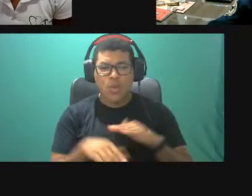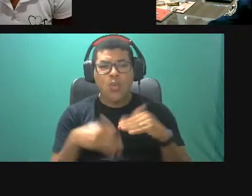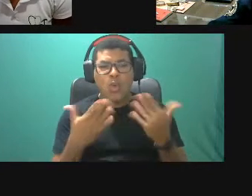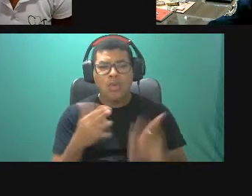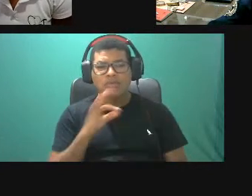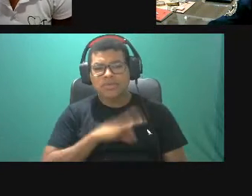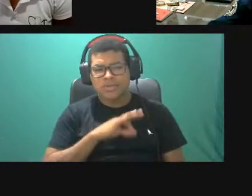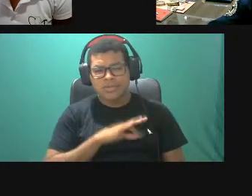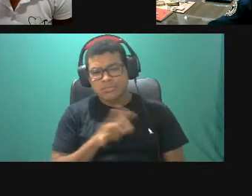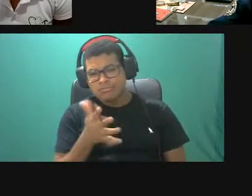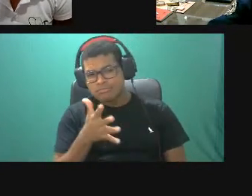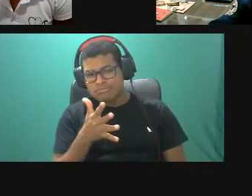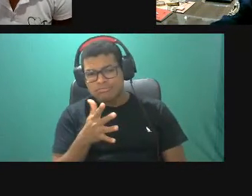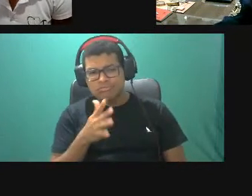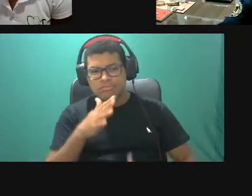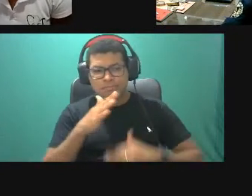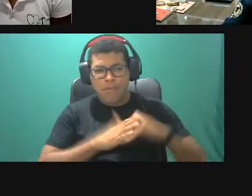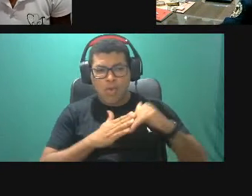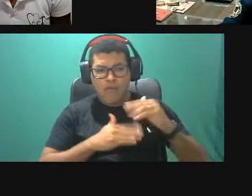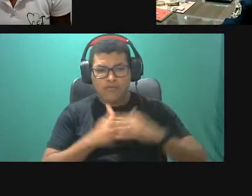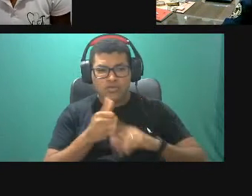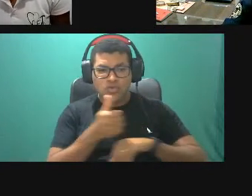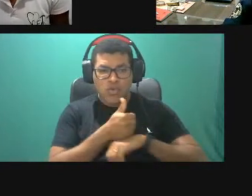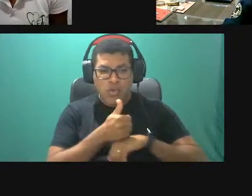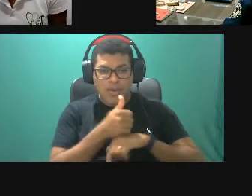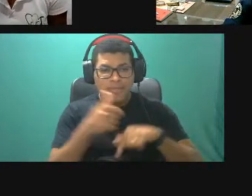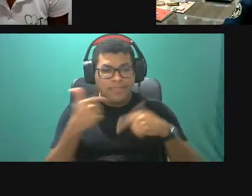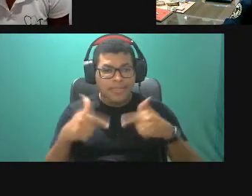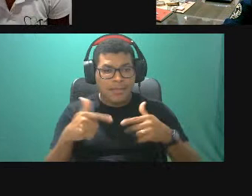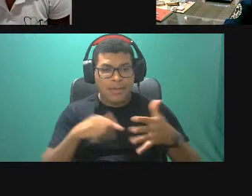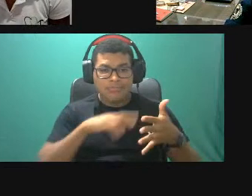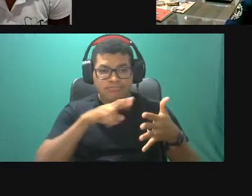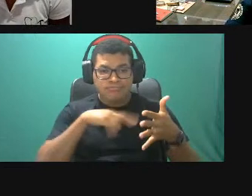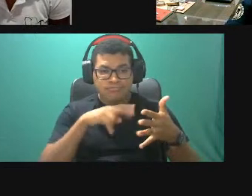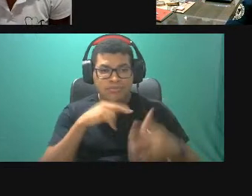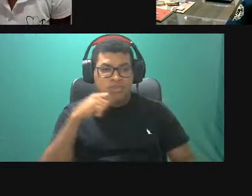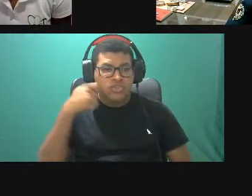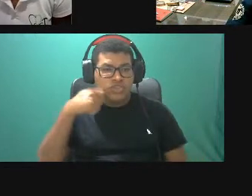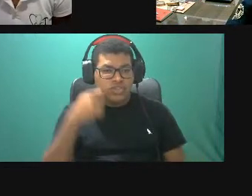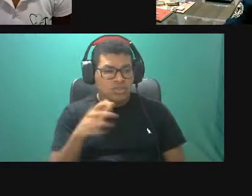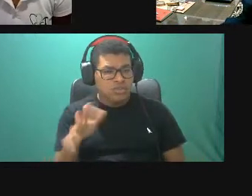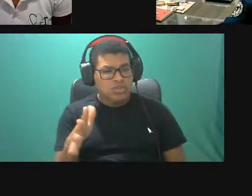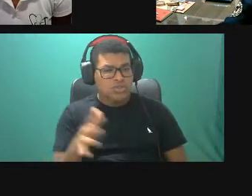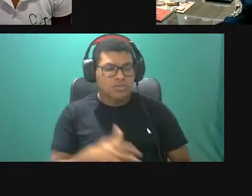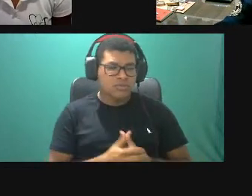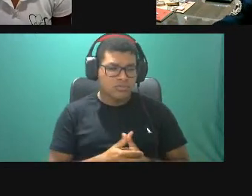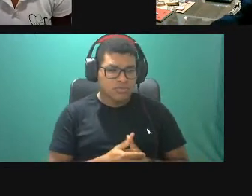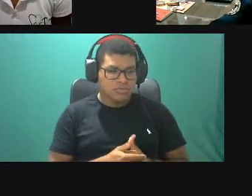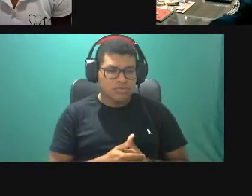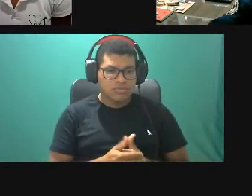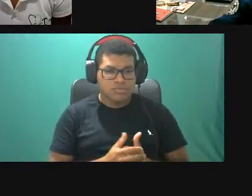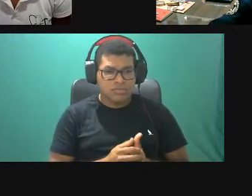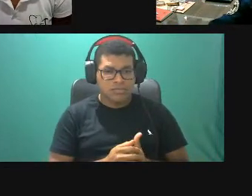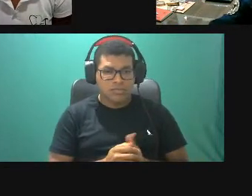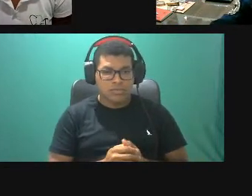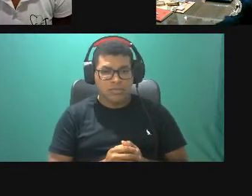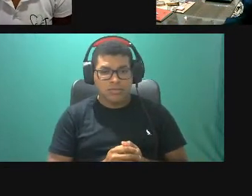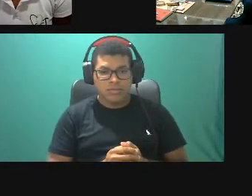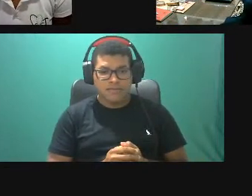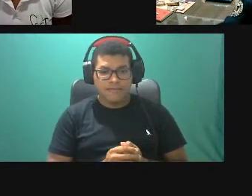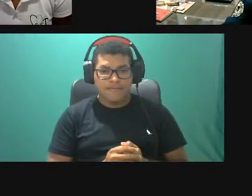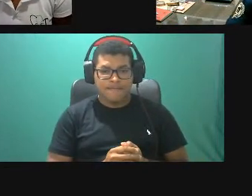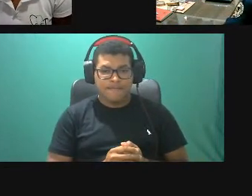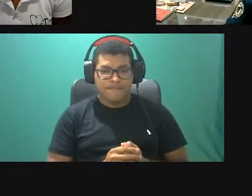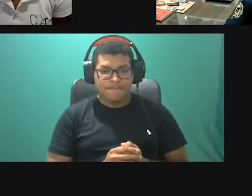salário médio do profissional que atua na perícia odontológica? Quem saberia nos dar essa